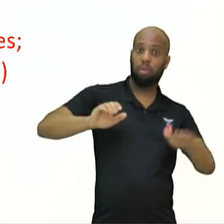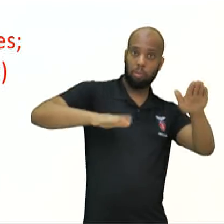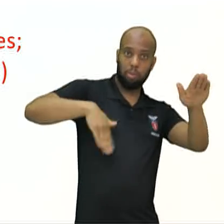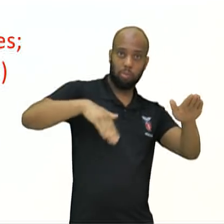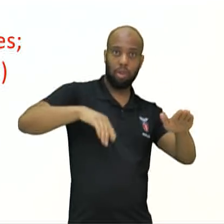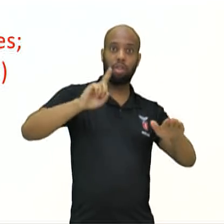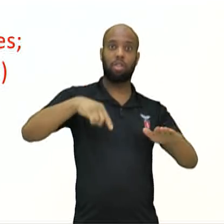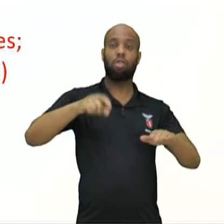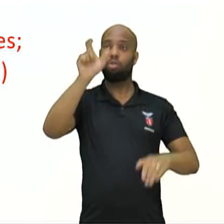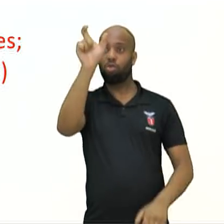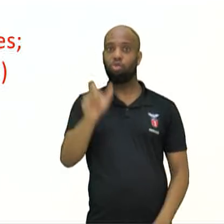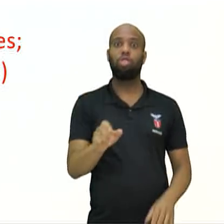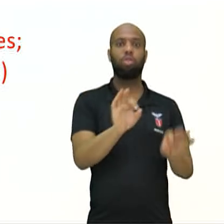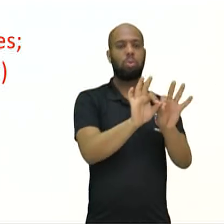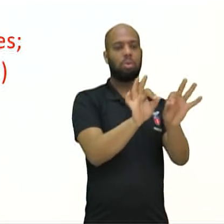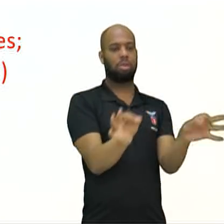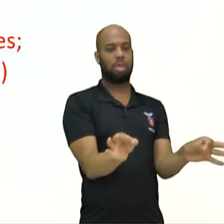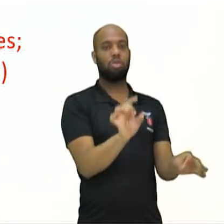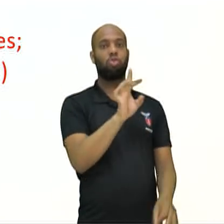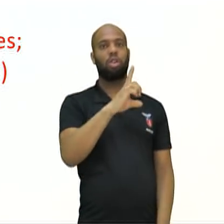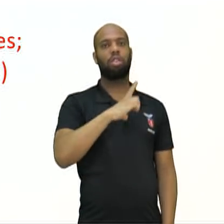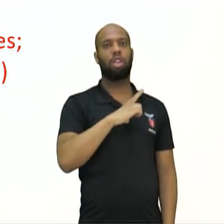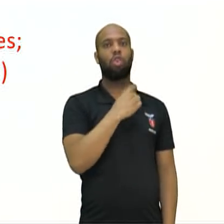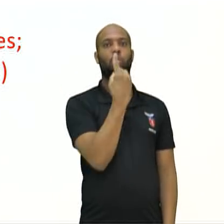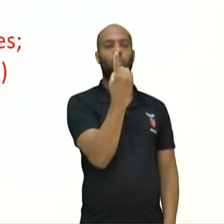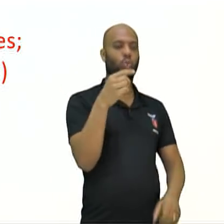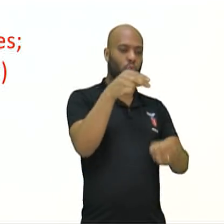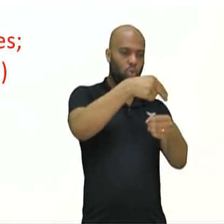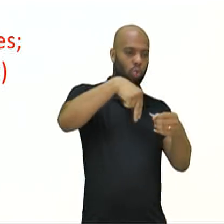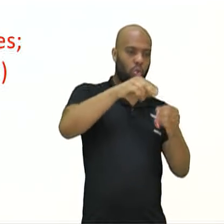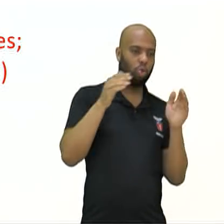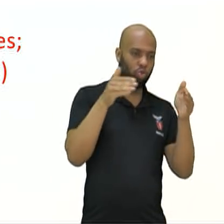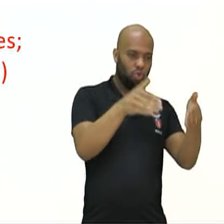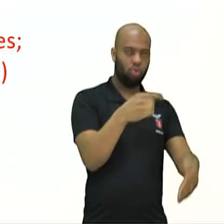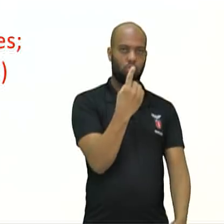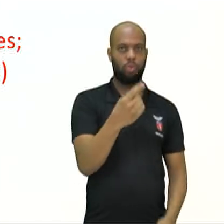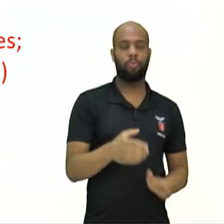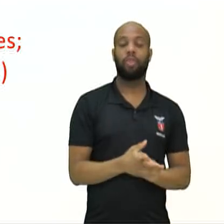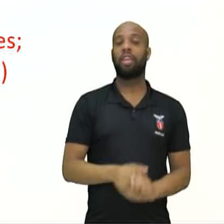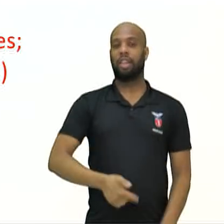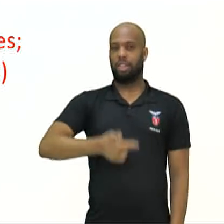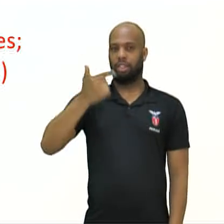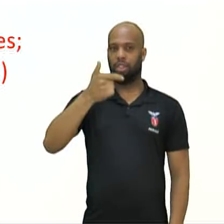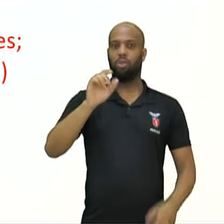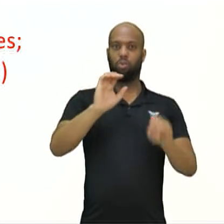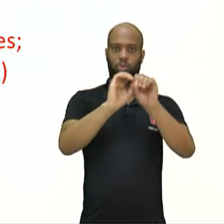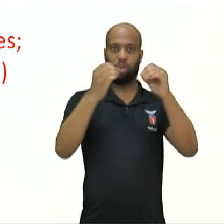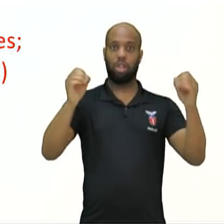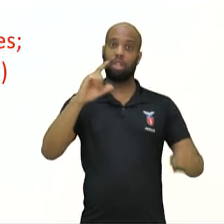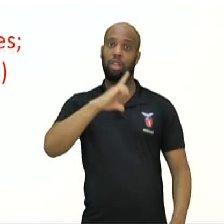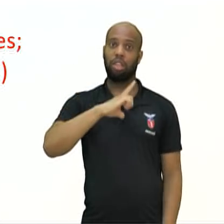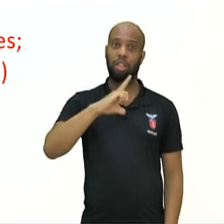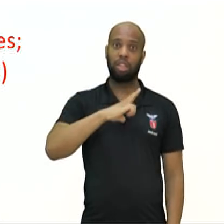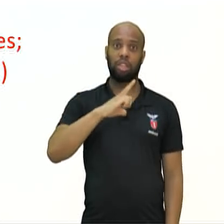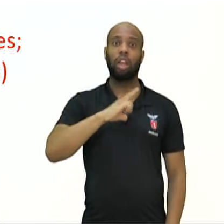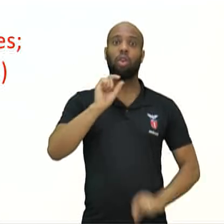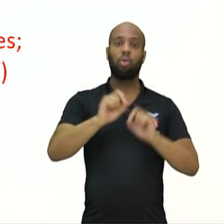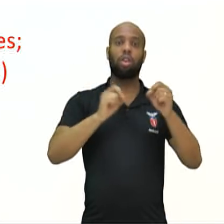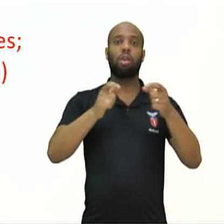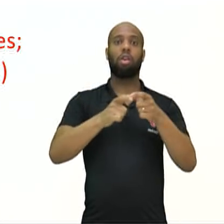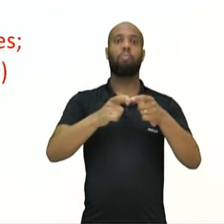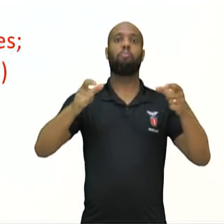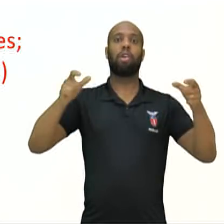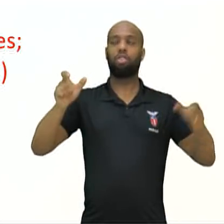Então, sujeito simples, apenas um núcleo. Segunda oração, possui o maior,